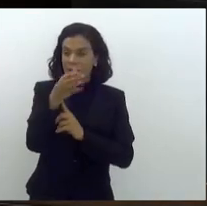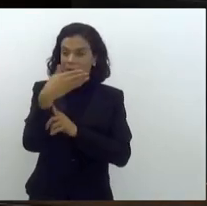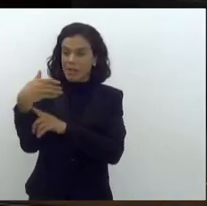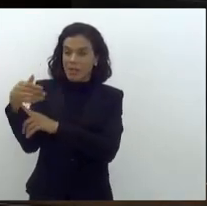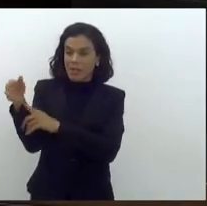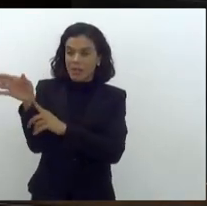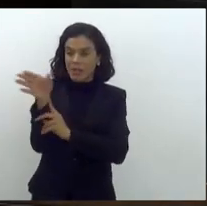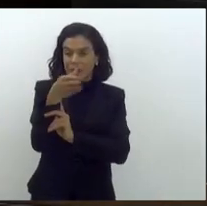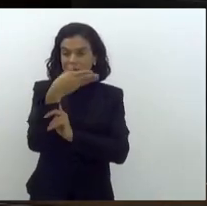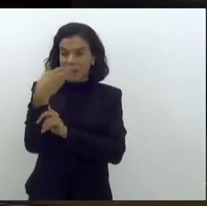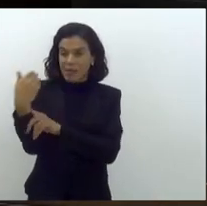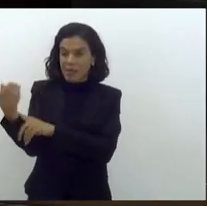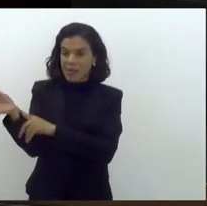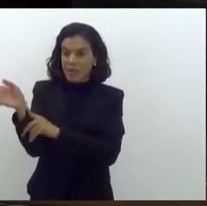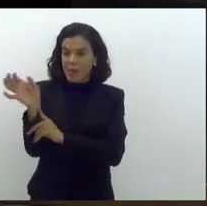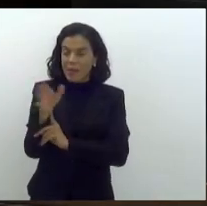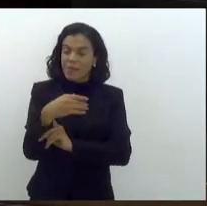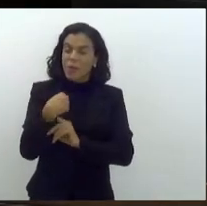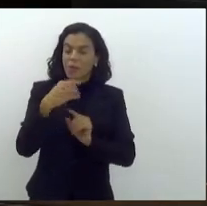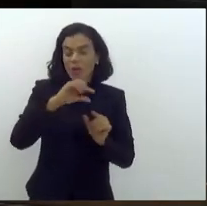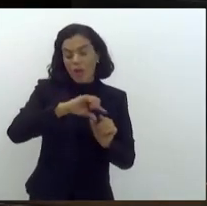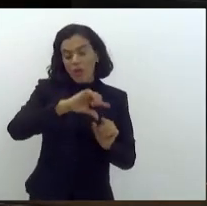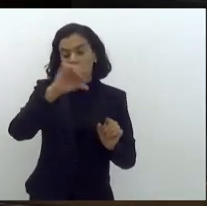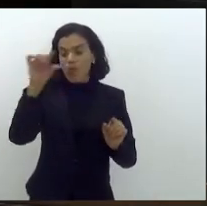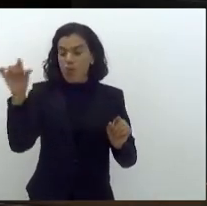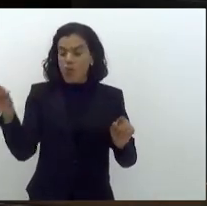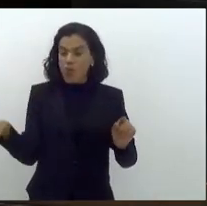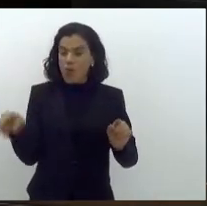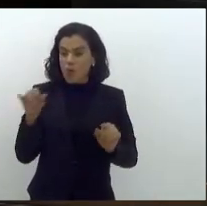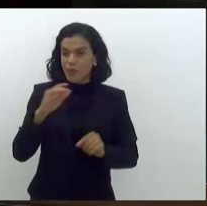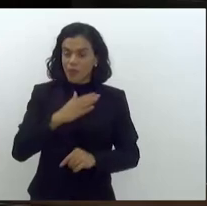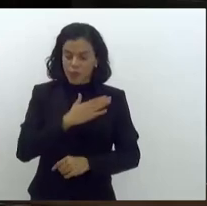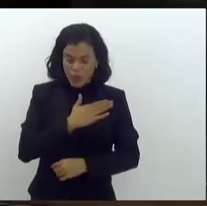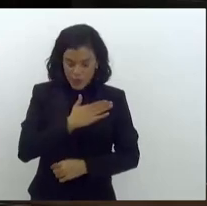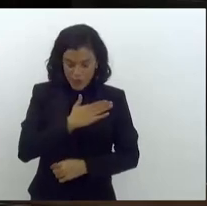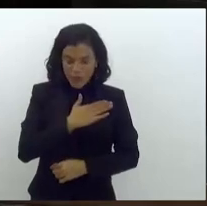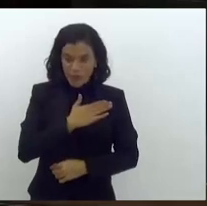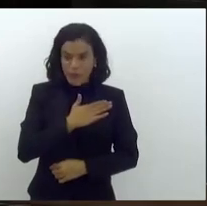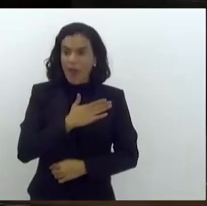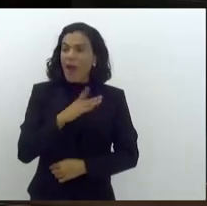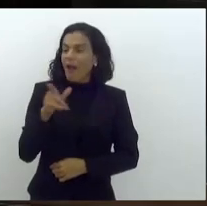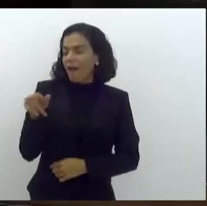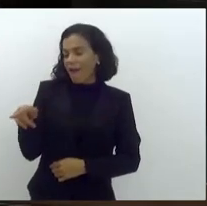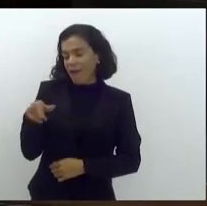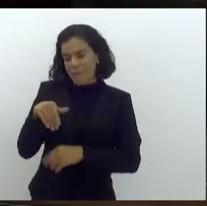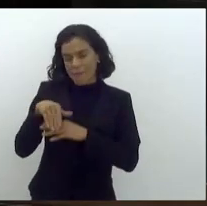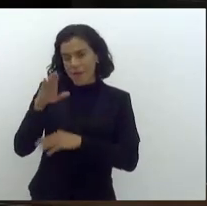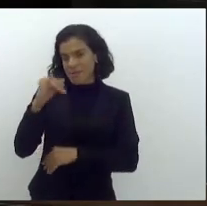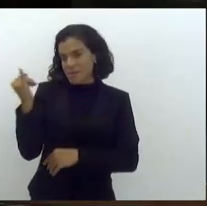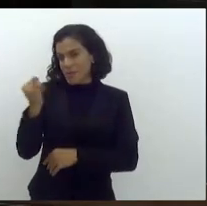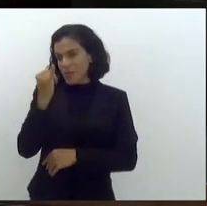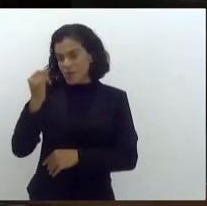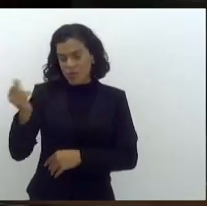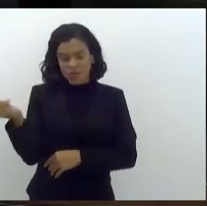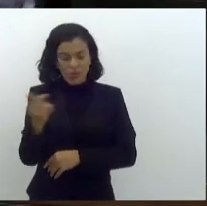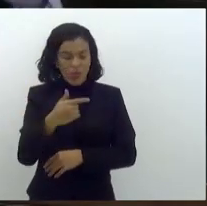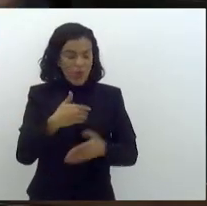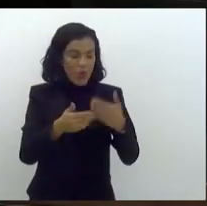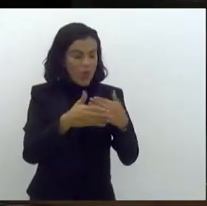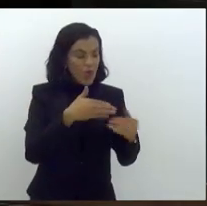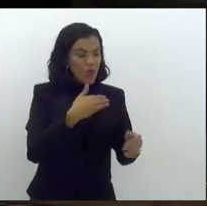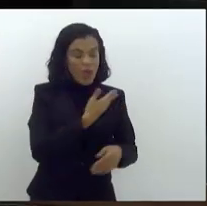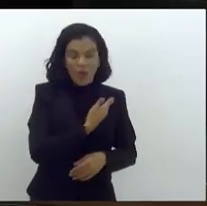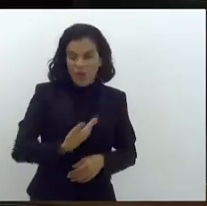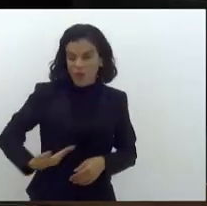e mandar alguém compor um hino bem bonito para o conselho federativo pronto aí ele vai estar mais importante do que qualquer Governador o